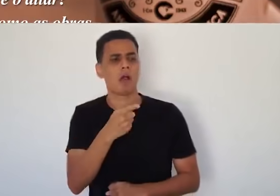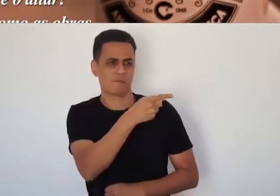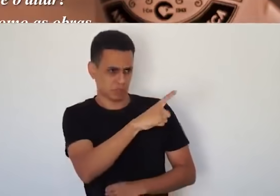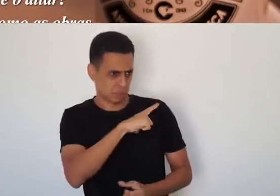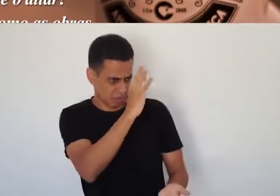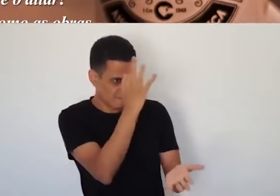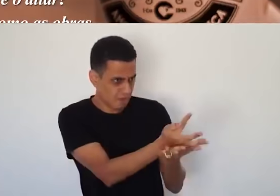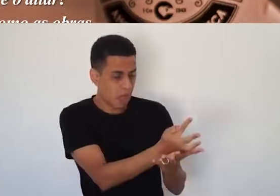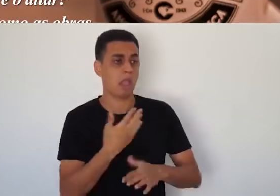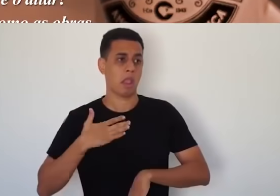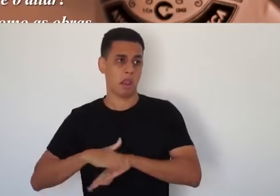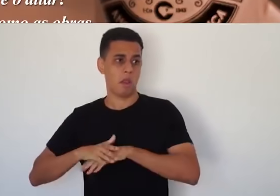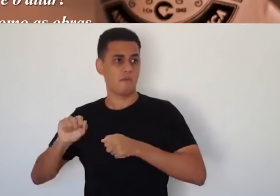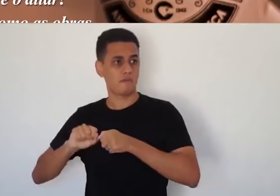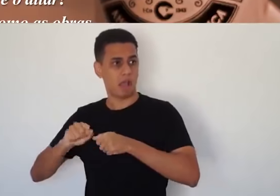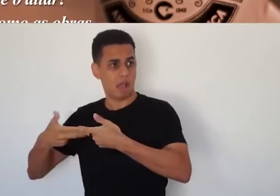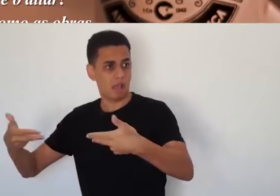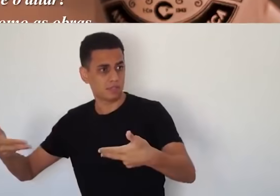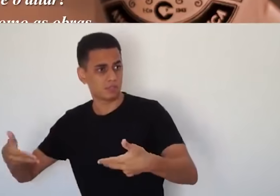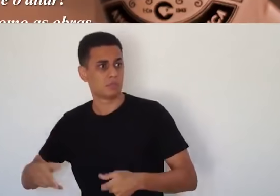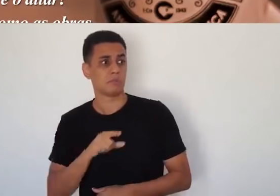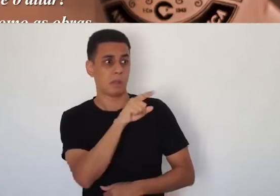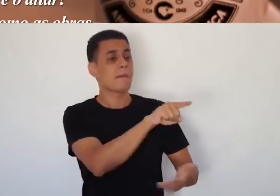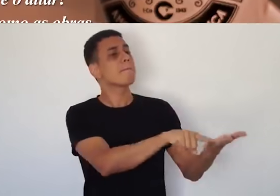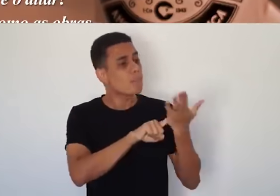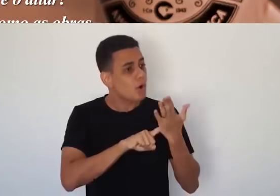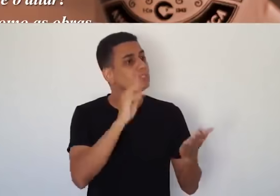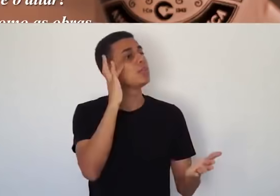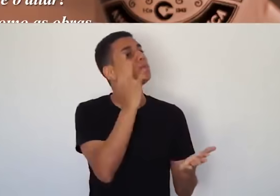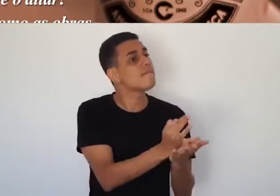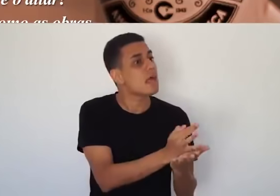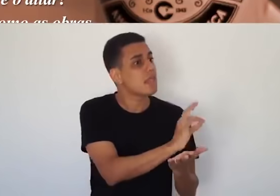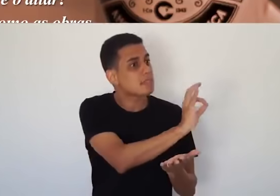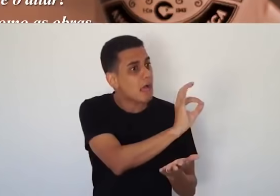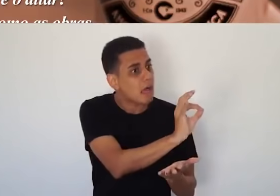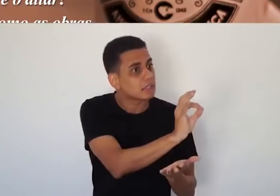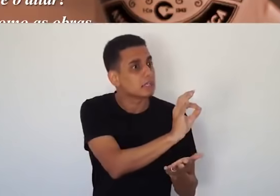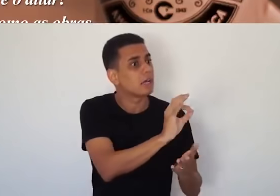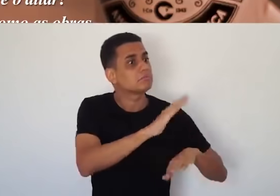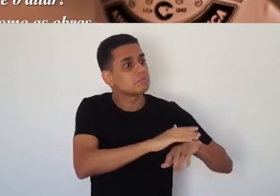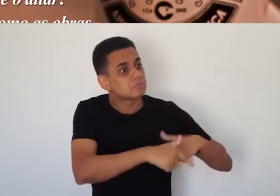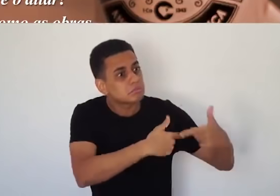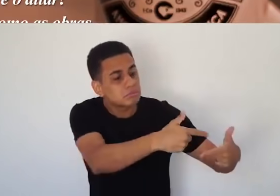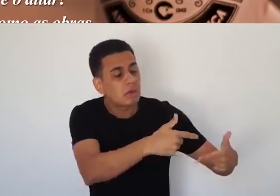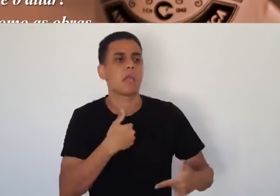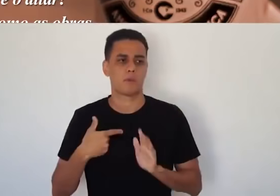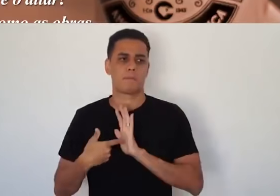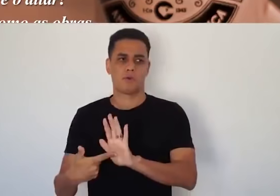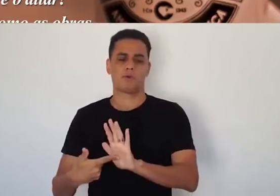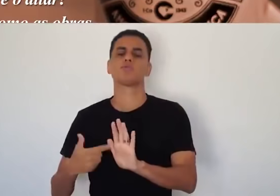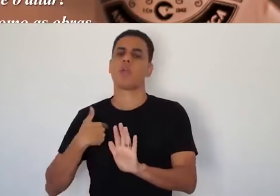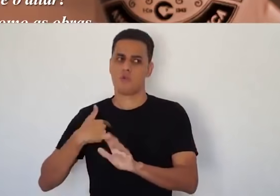antepassado, justificado por obras, quando ofereceu seu filho Isaque sobre o altar? Você pode ver que tanto a fé como as obras estavam